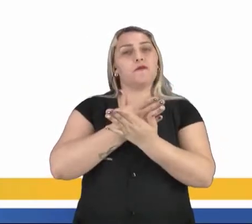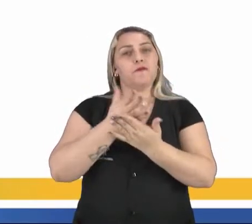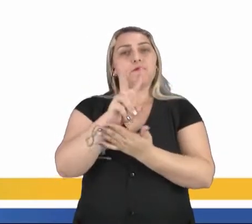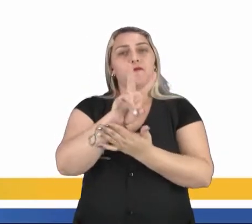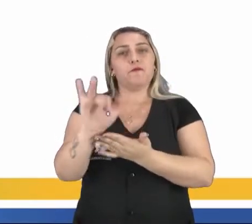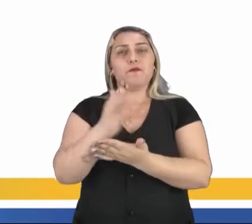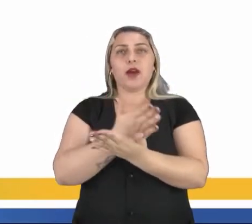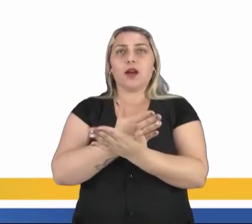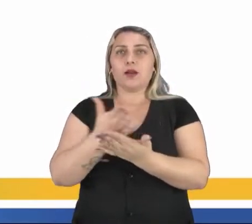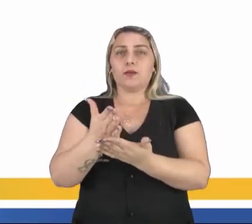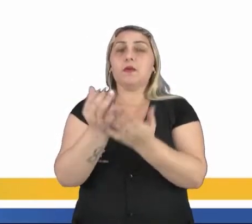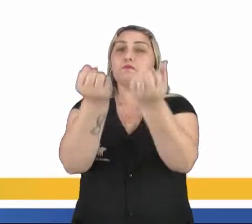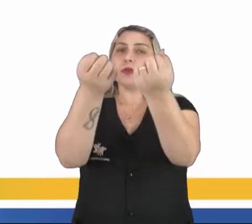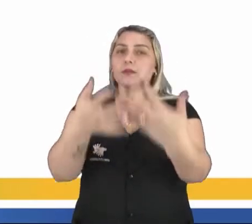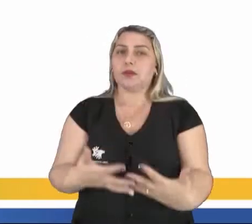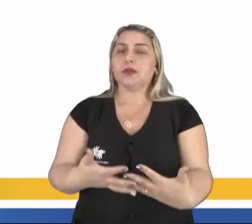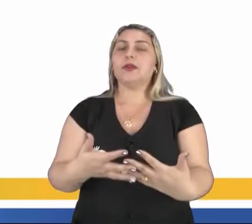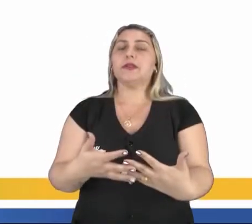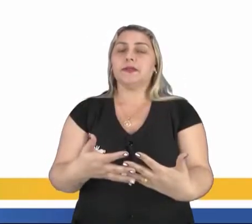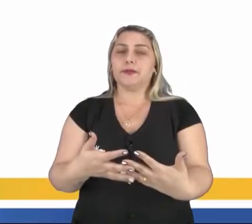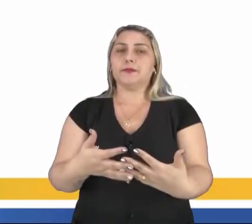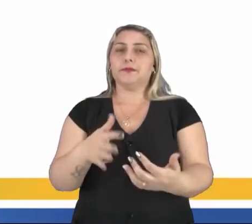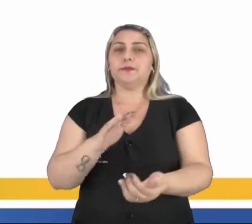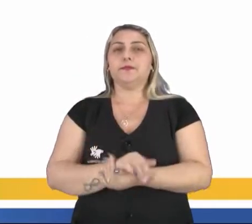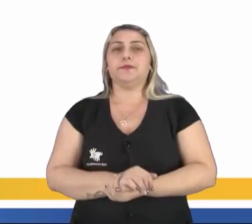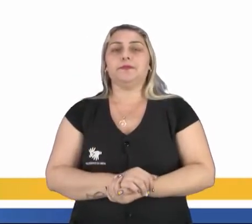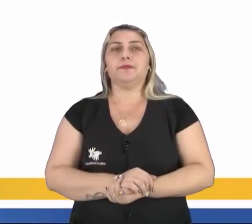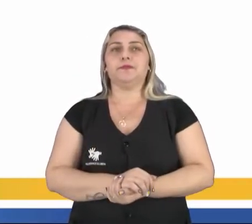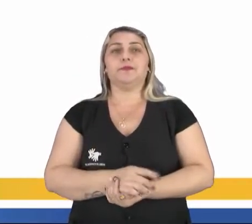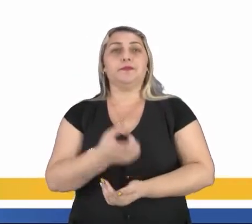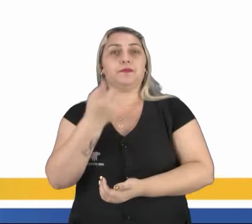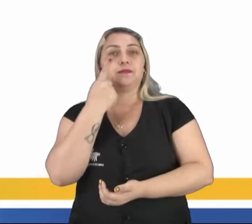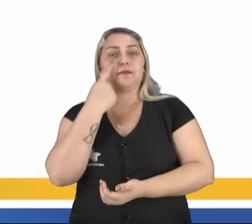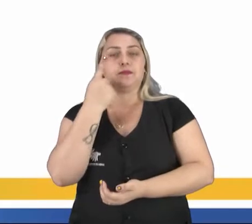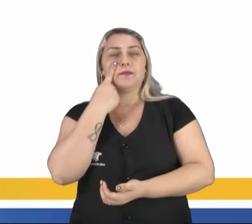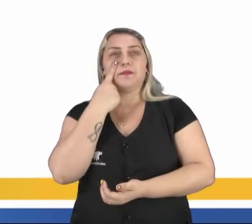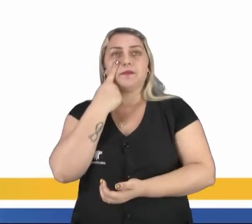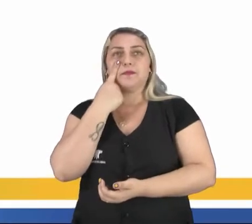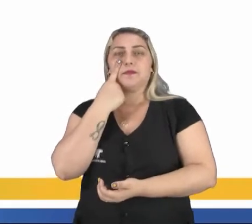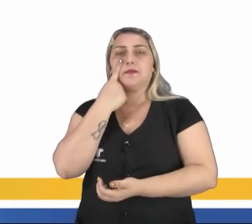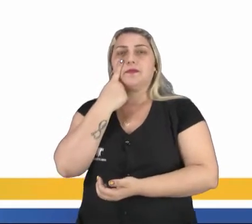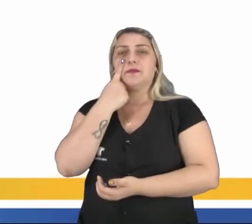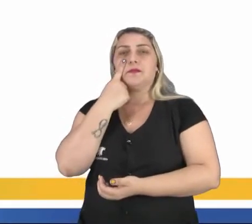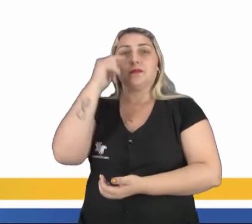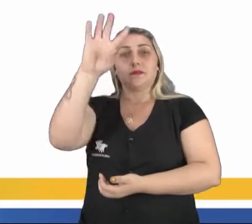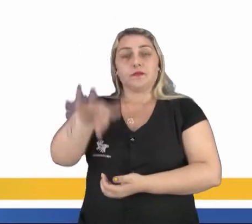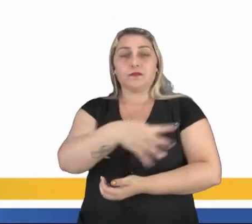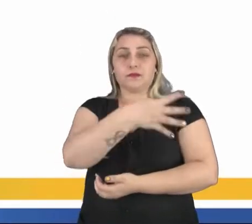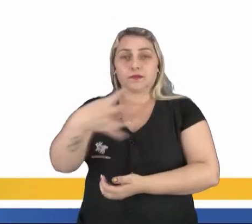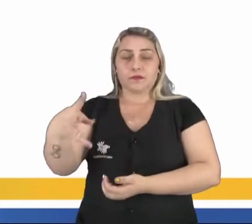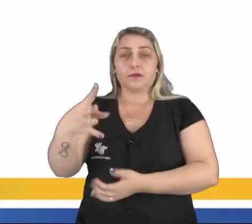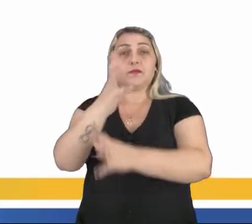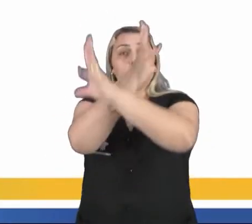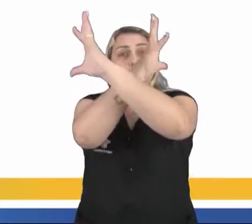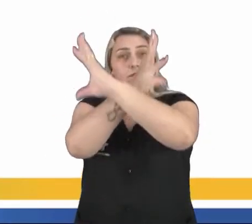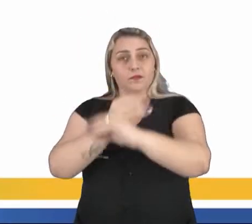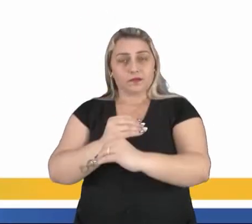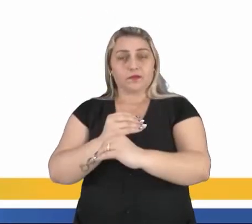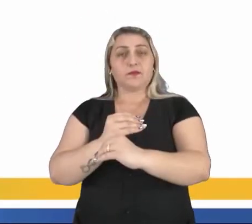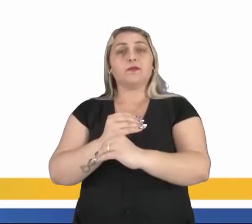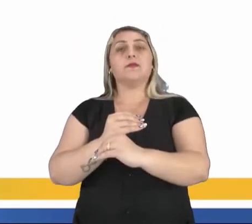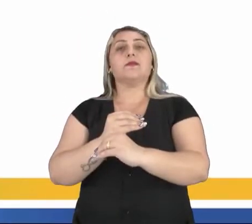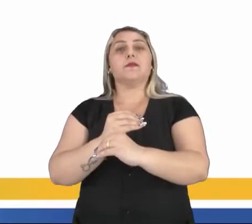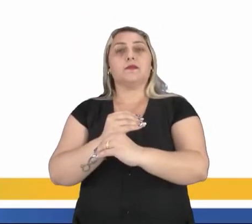começar. É uma explicação, não é uma explicativa. Então vejam aí que essas conjunções é que